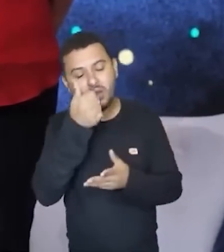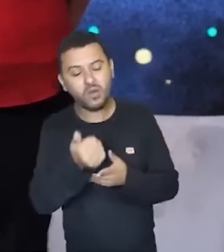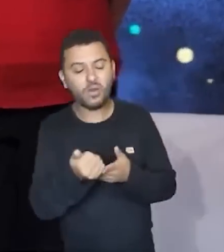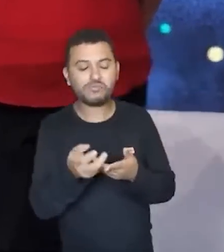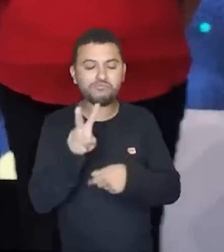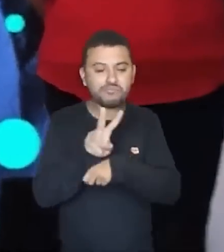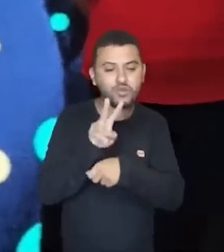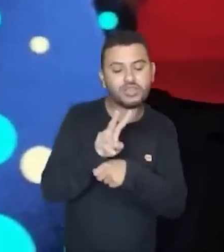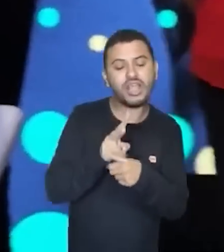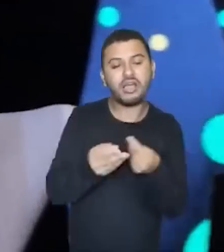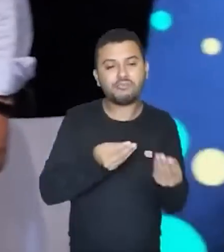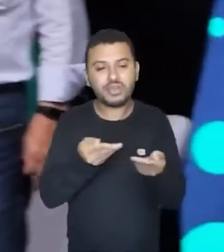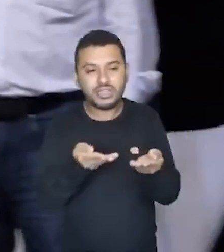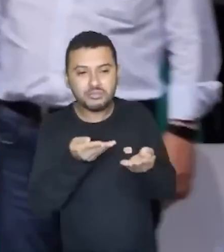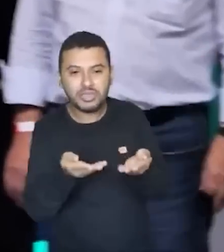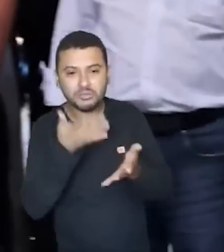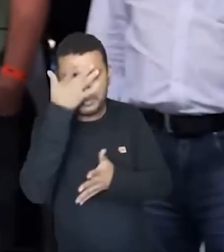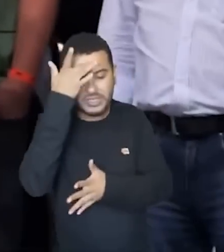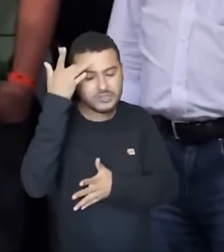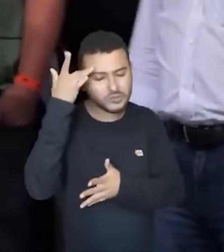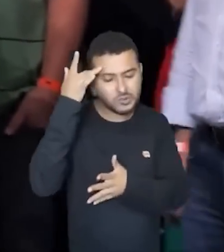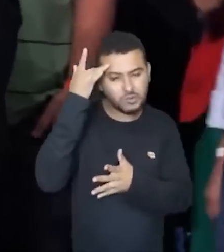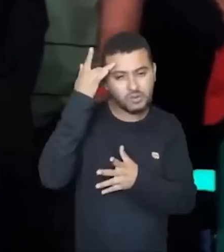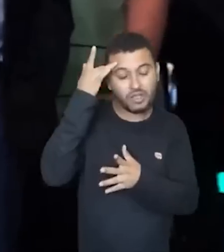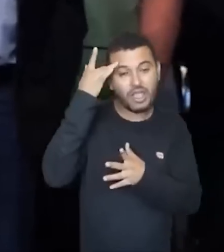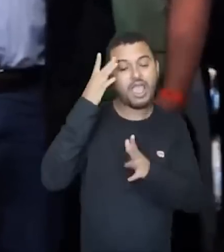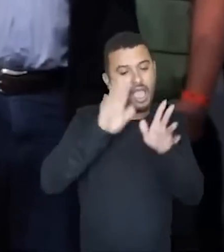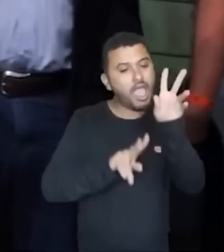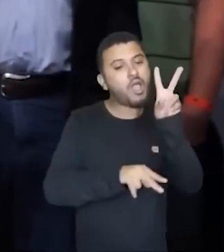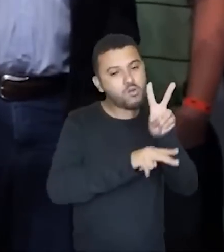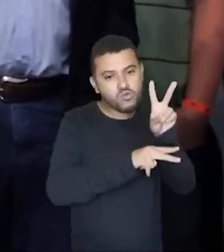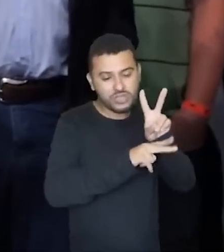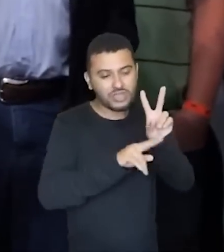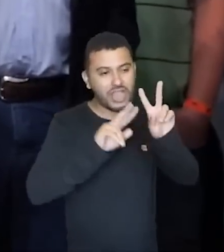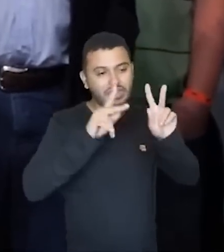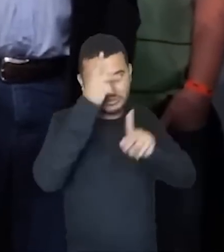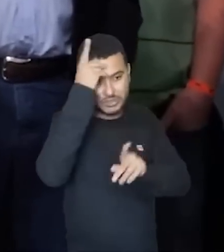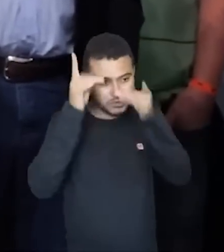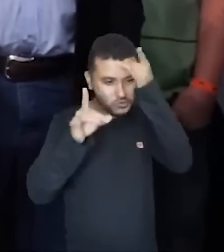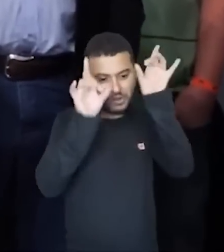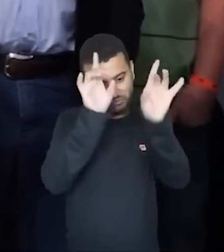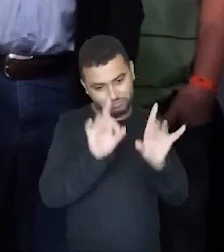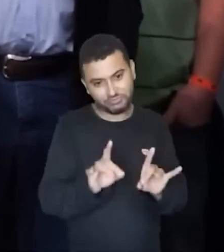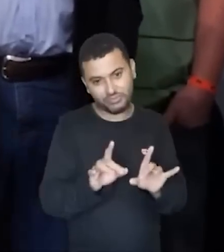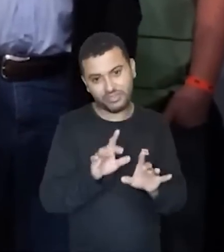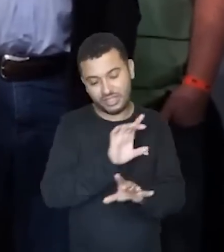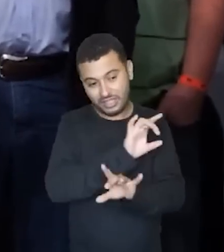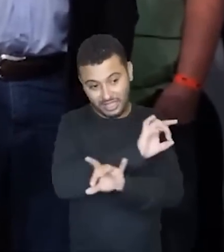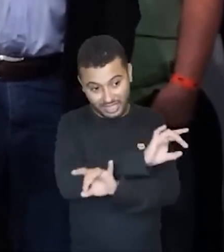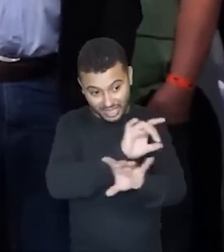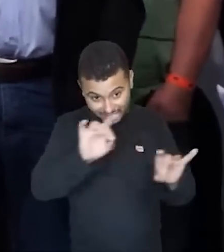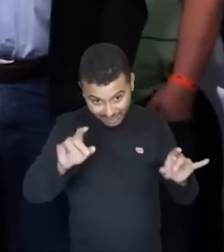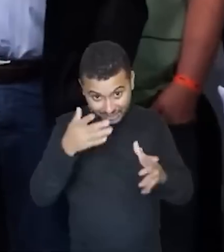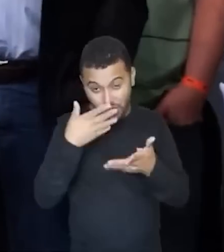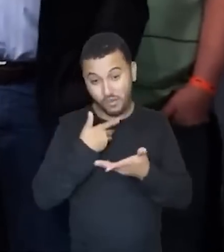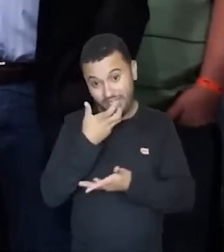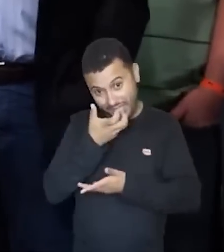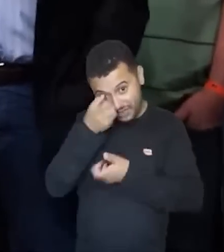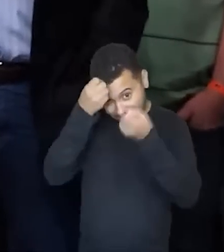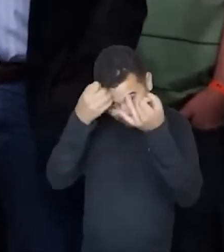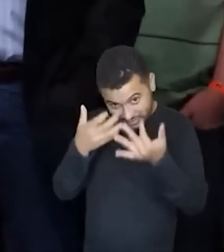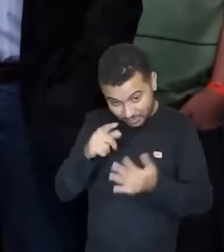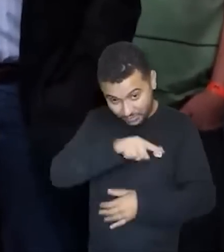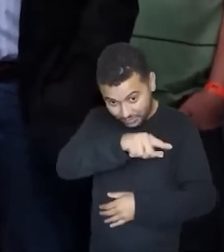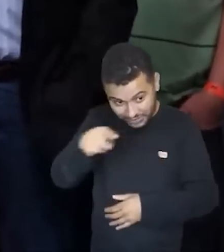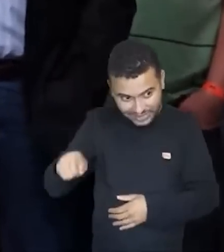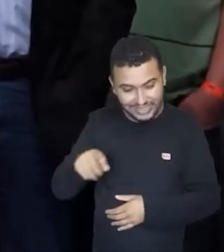pessoas. A palavra correta é isso, é cuidar das pessoas. E eu quero dizer para vocês, se depender